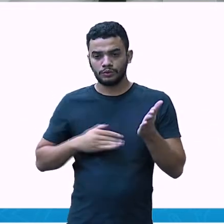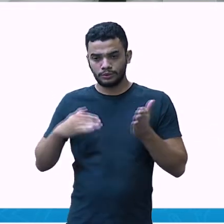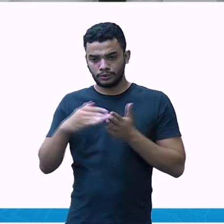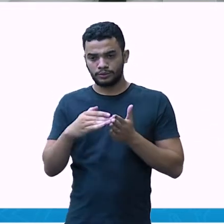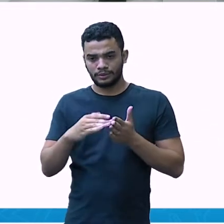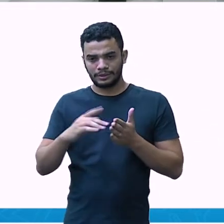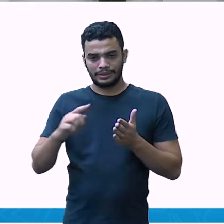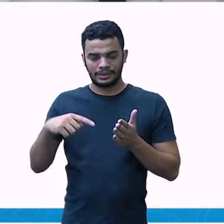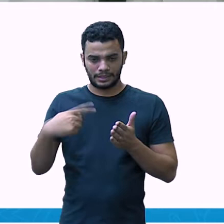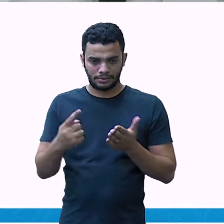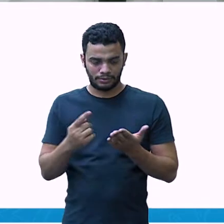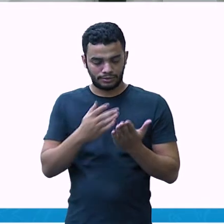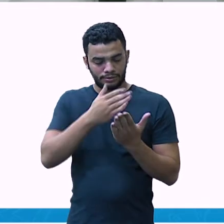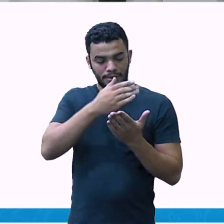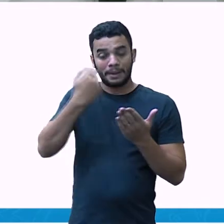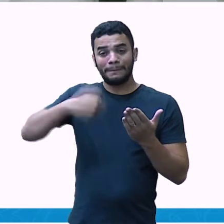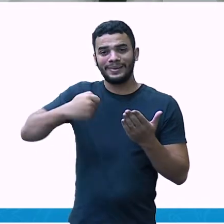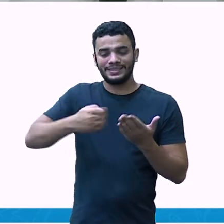360